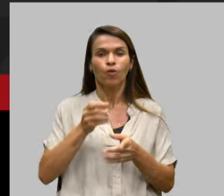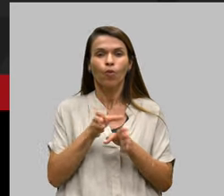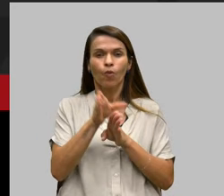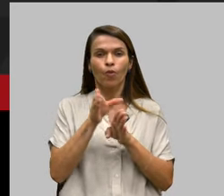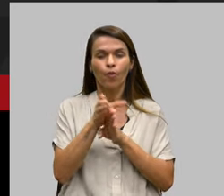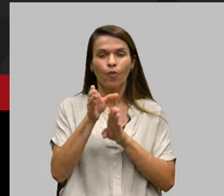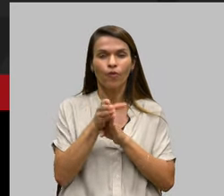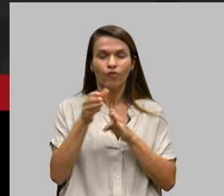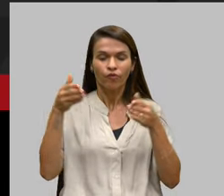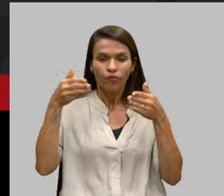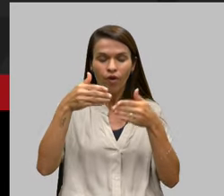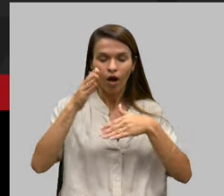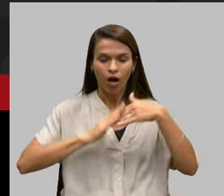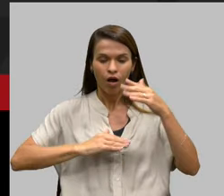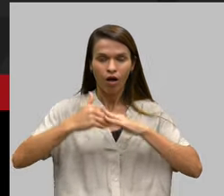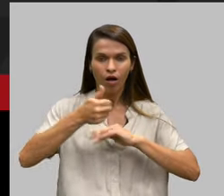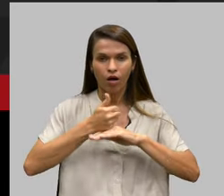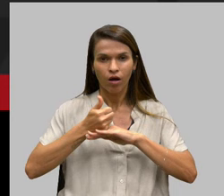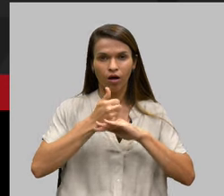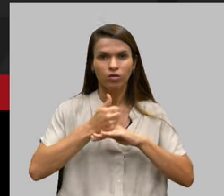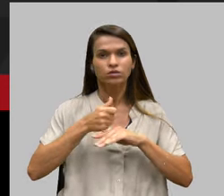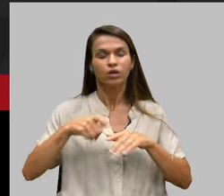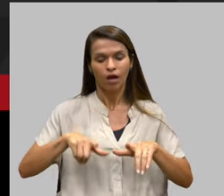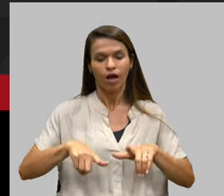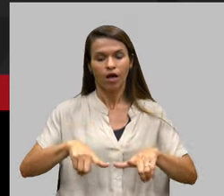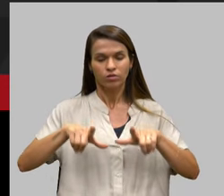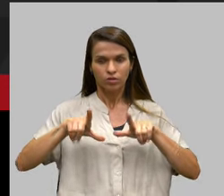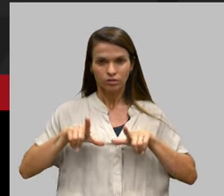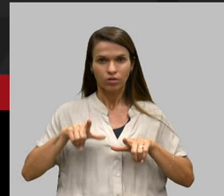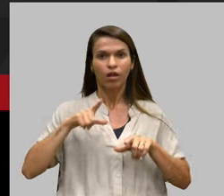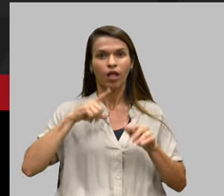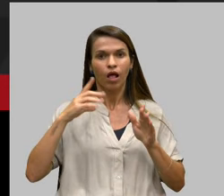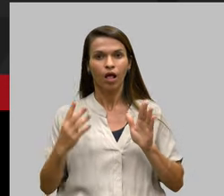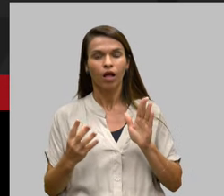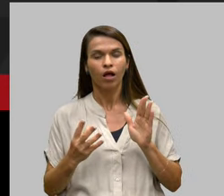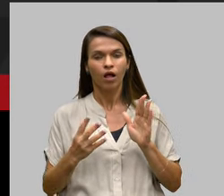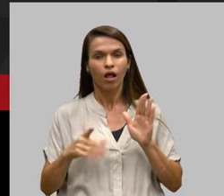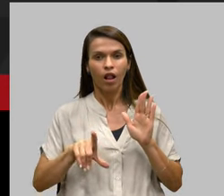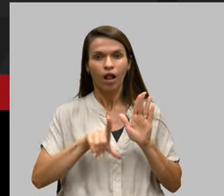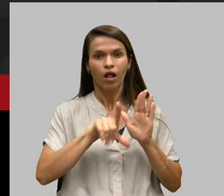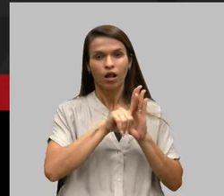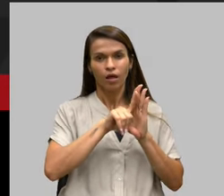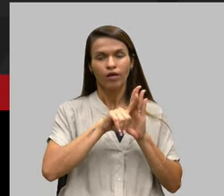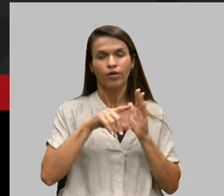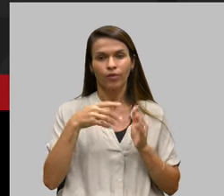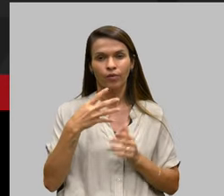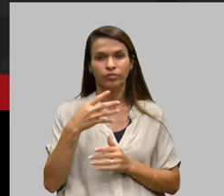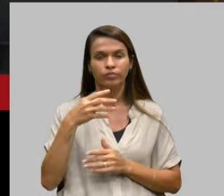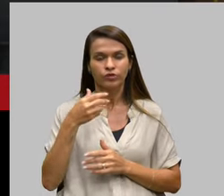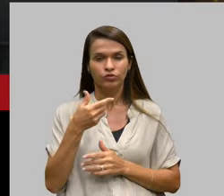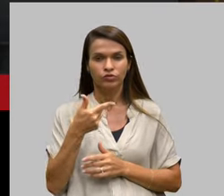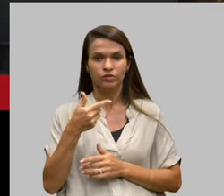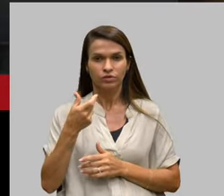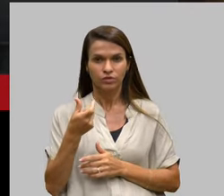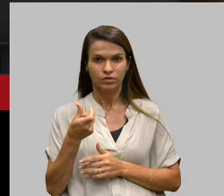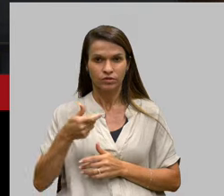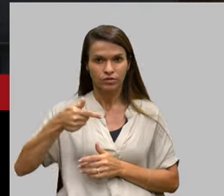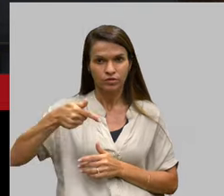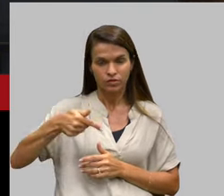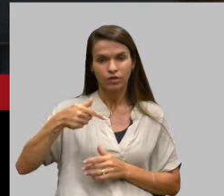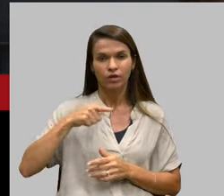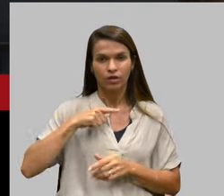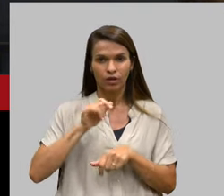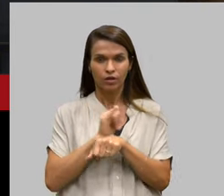à profissionalização se certificar isso foi incluído na lei 9717 e temos toda essa estratégia de educação